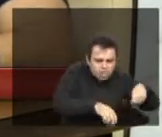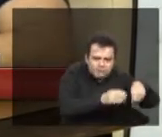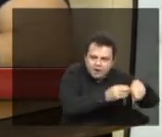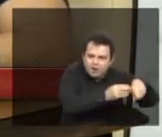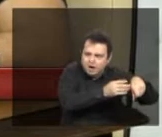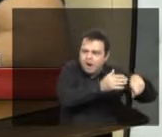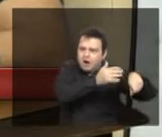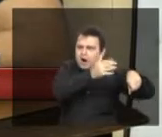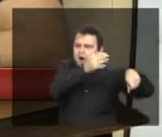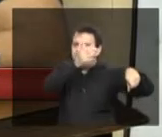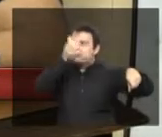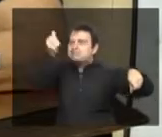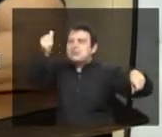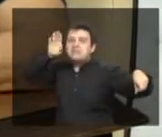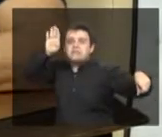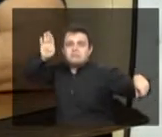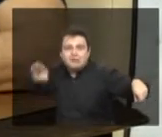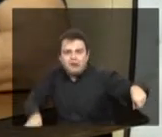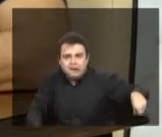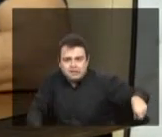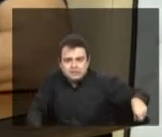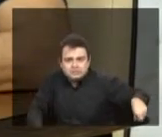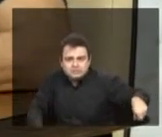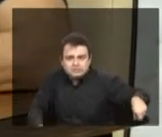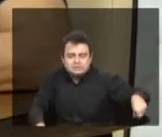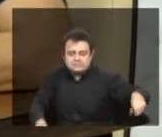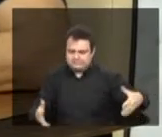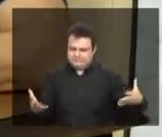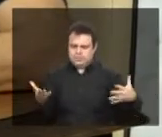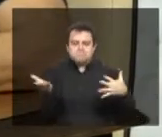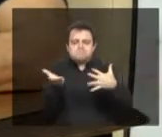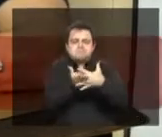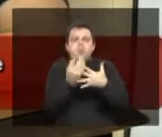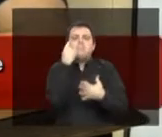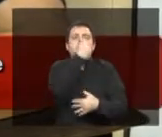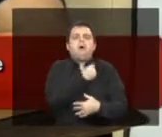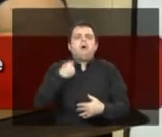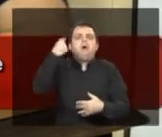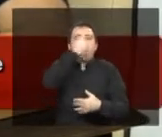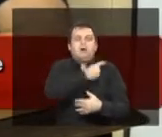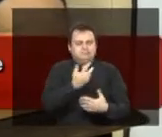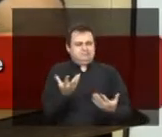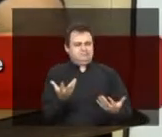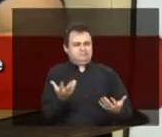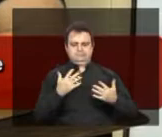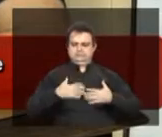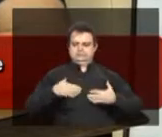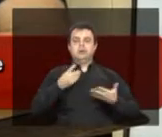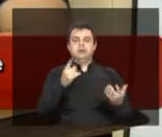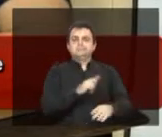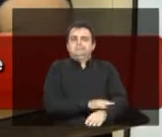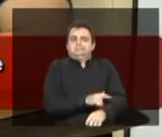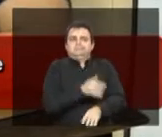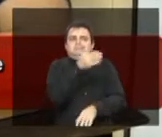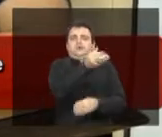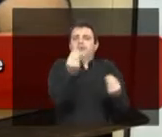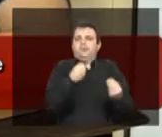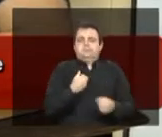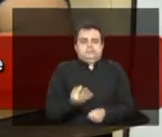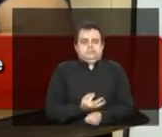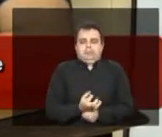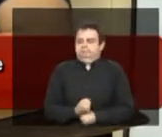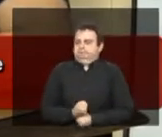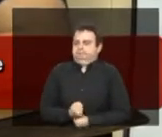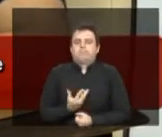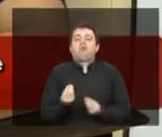manhã até as 18 horas e ter só uma hora de intervalo, como que eu vou para o banheiro também aqui? Se alguém não conseguir segurar para